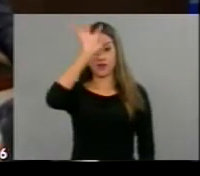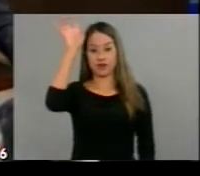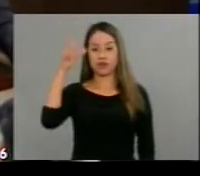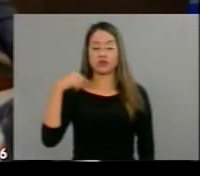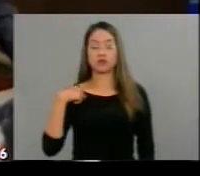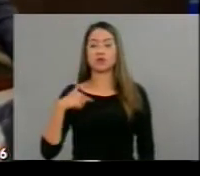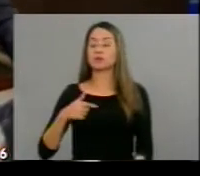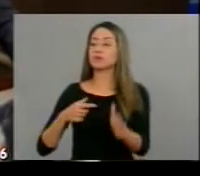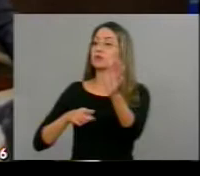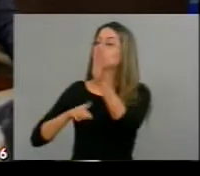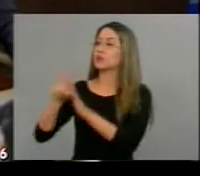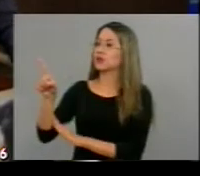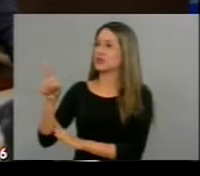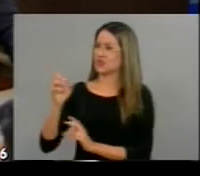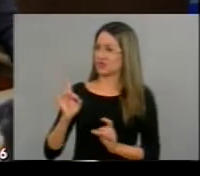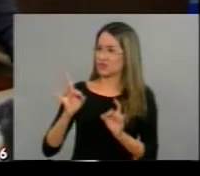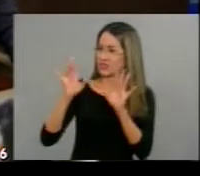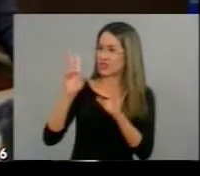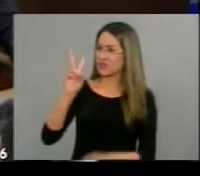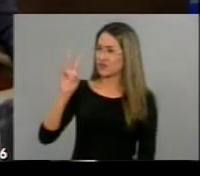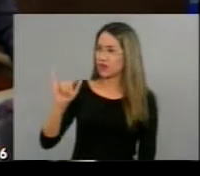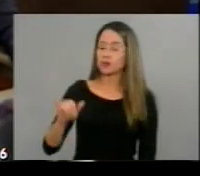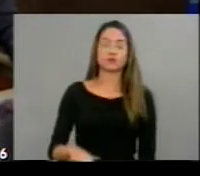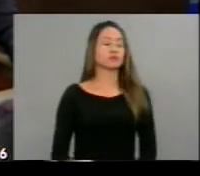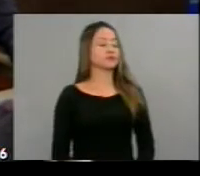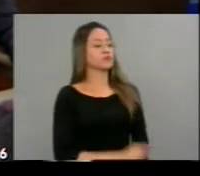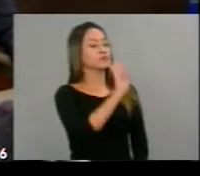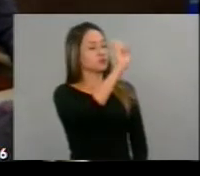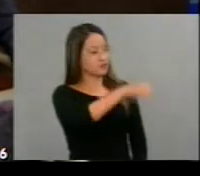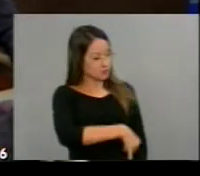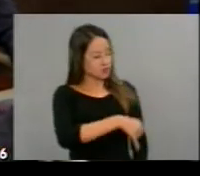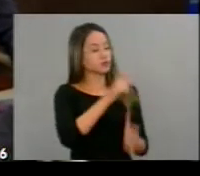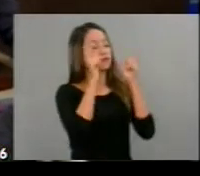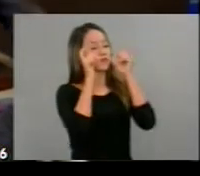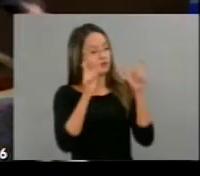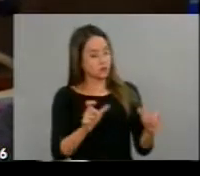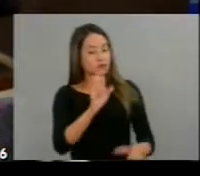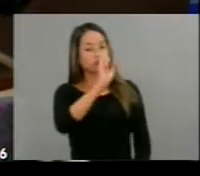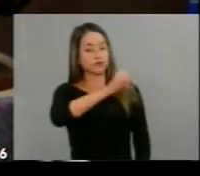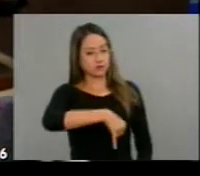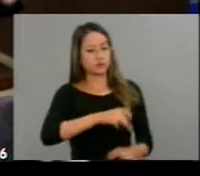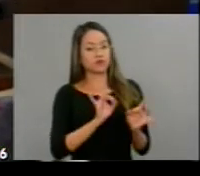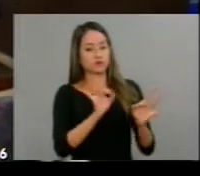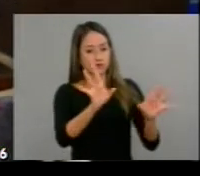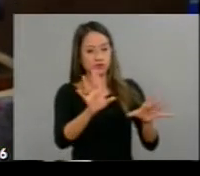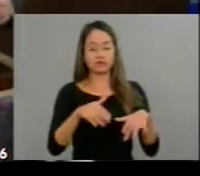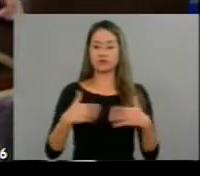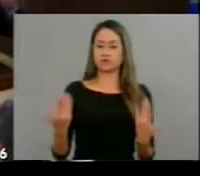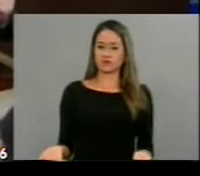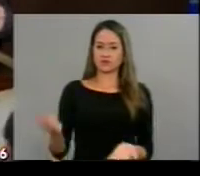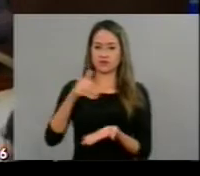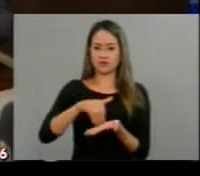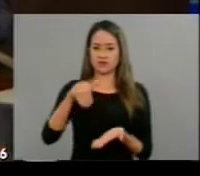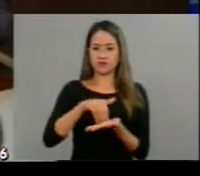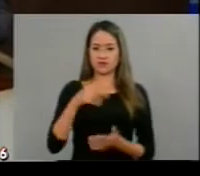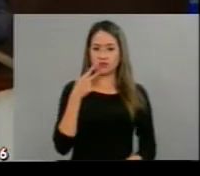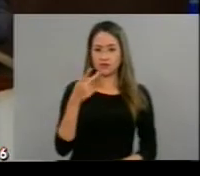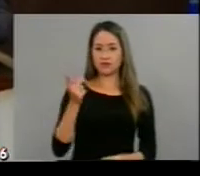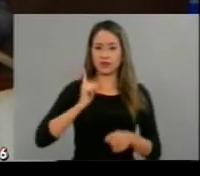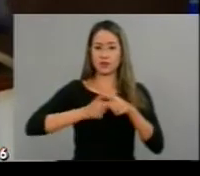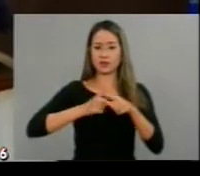disse: sim, nós nos interessamos em vender a dívida ativa. Aí o secretário disse: porque isso é crédito